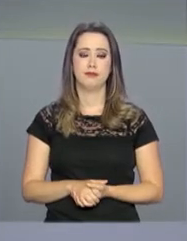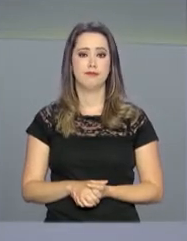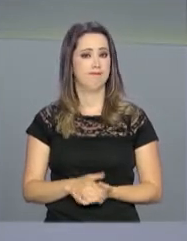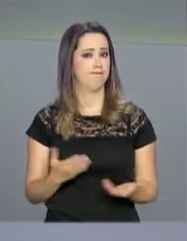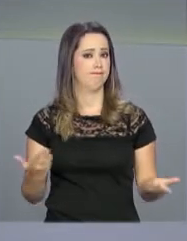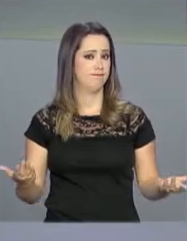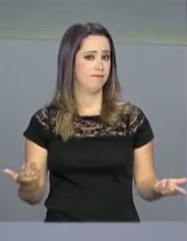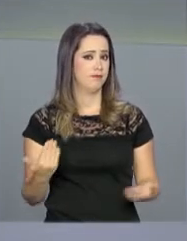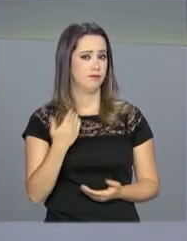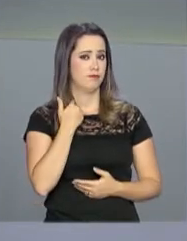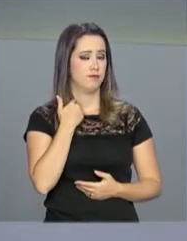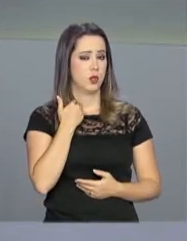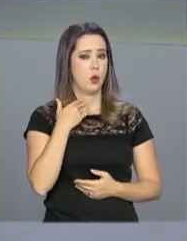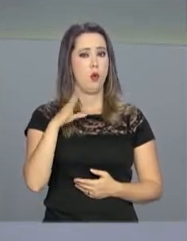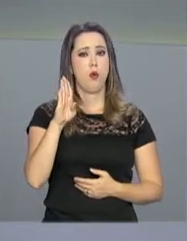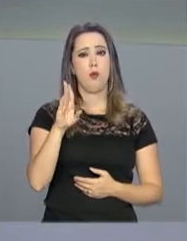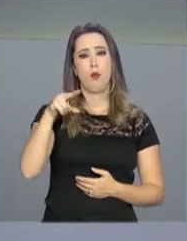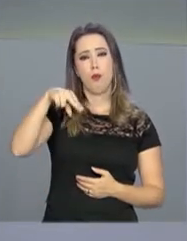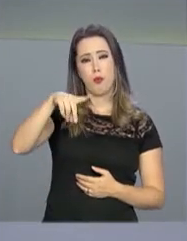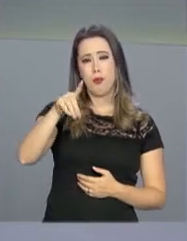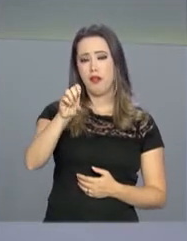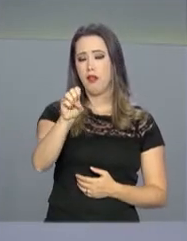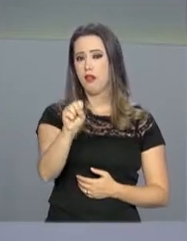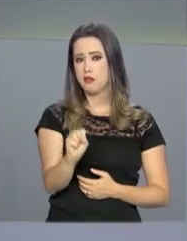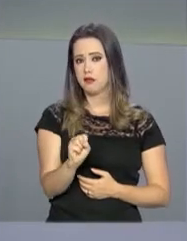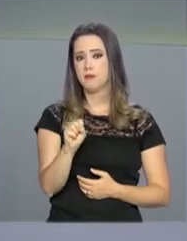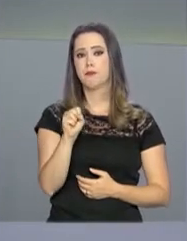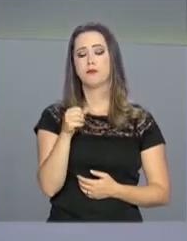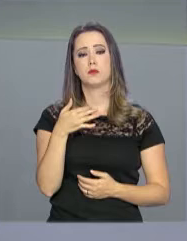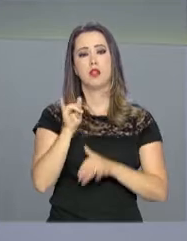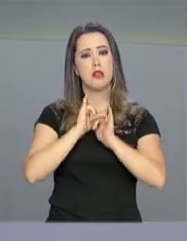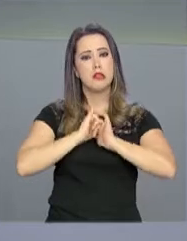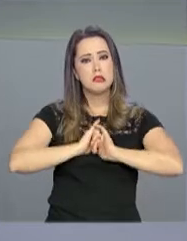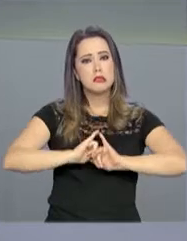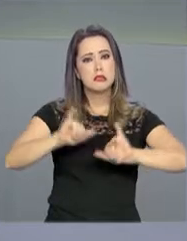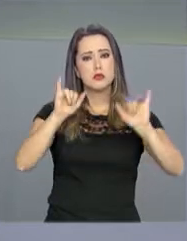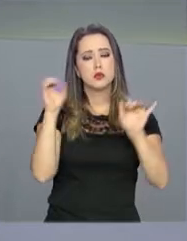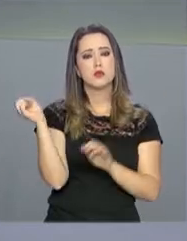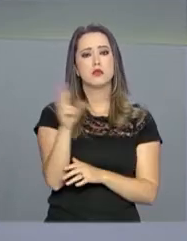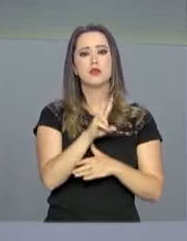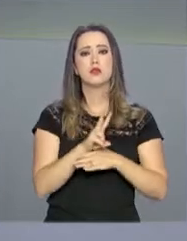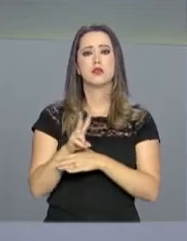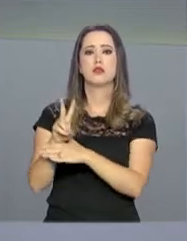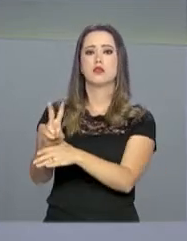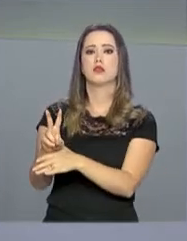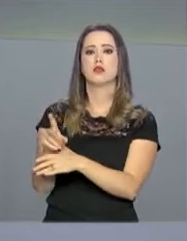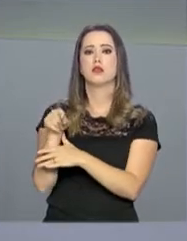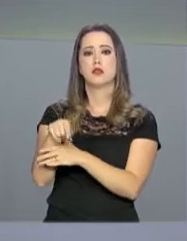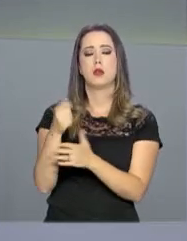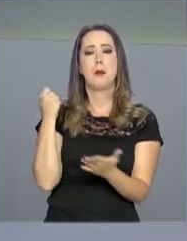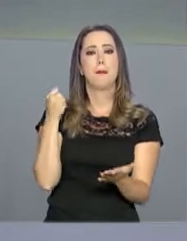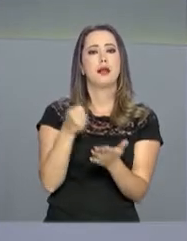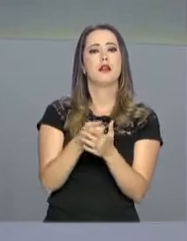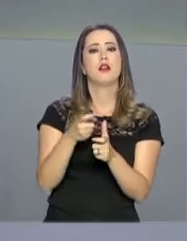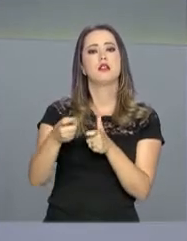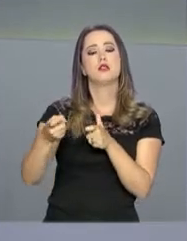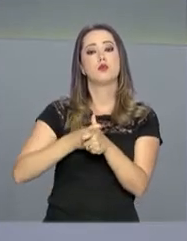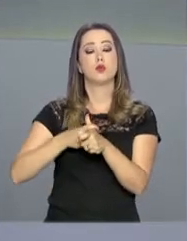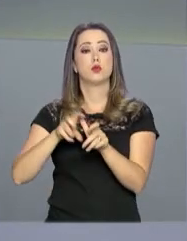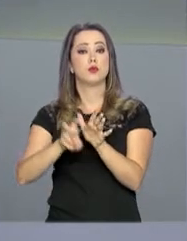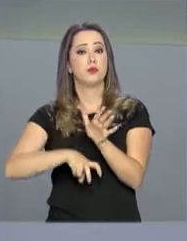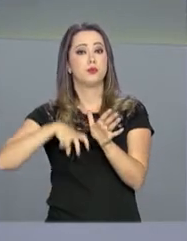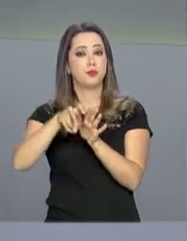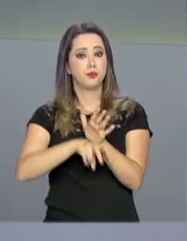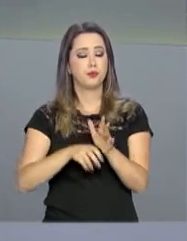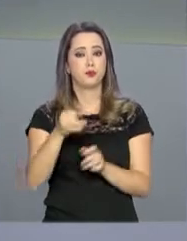O Banco Nacional de Desenvolvimento Econômico e Social, BNDES, lança uma nova linha de crédito para quitar dívidas